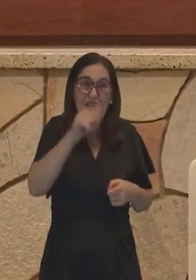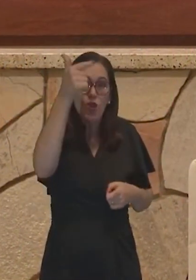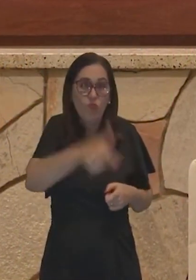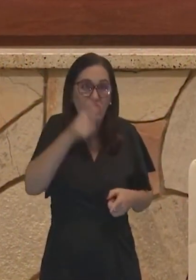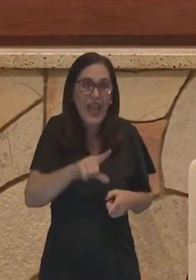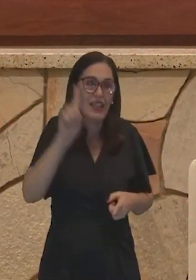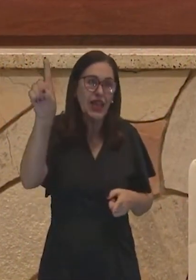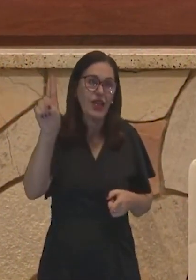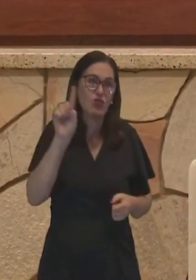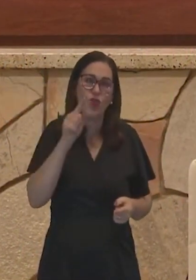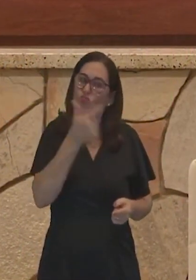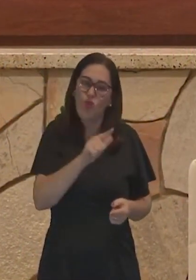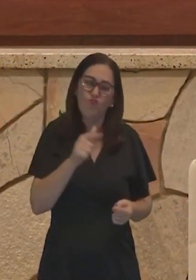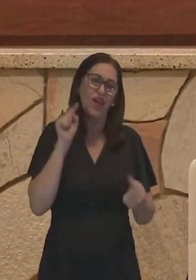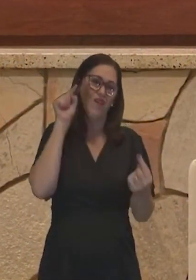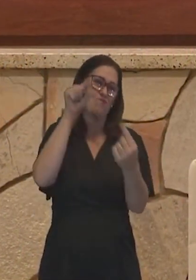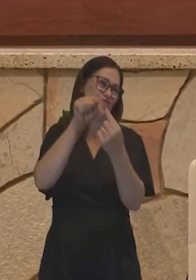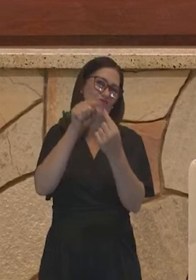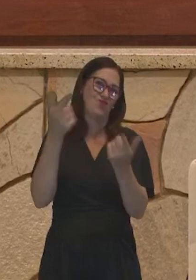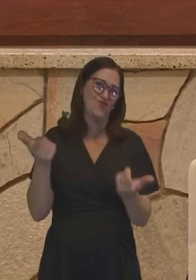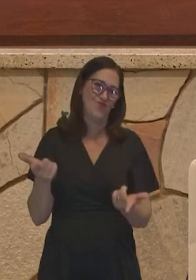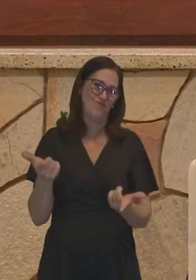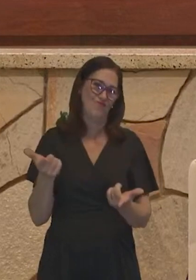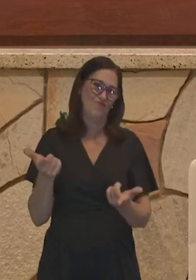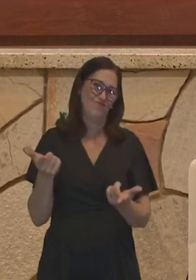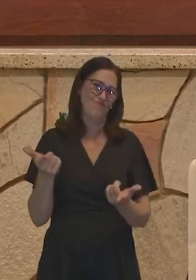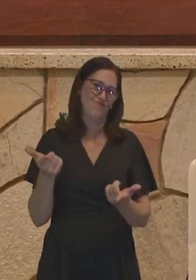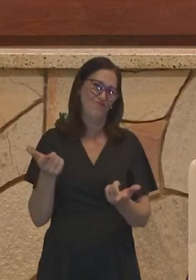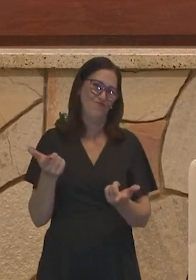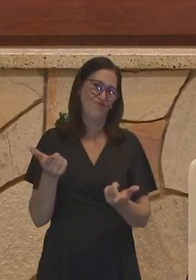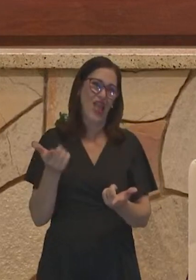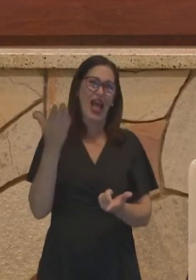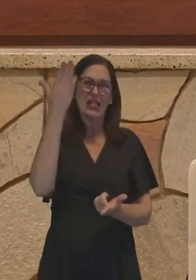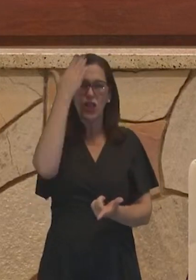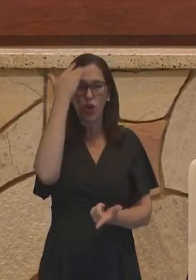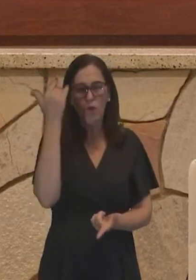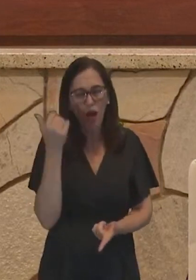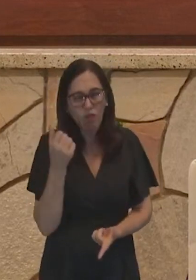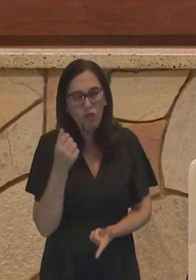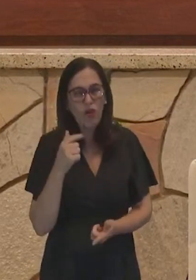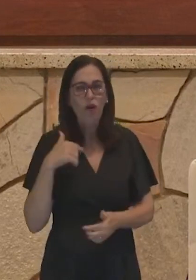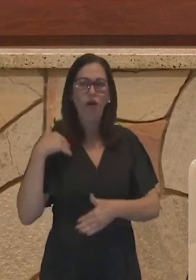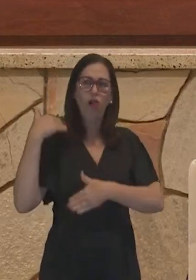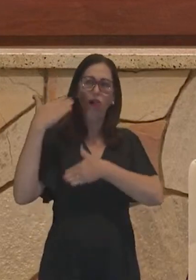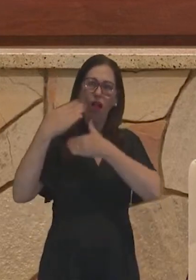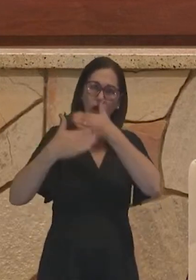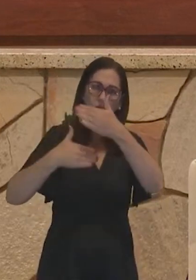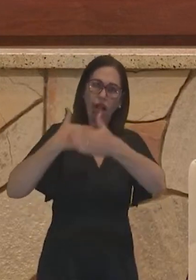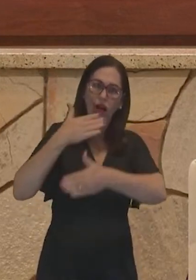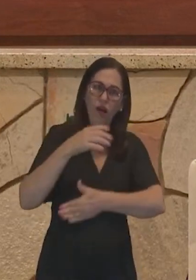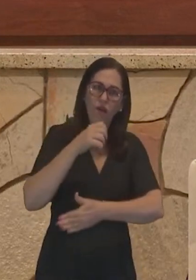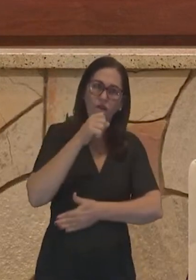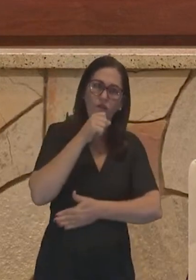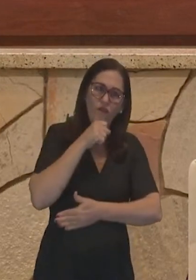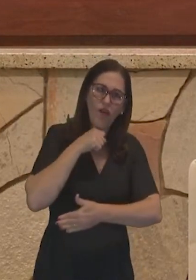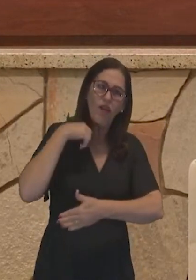tem sentido. Salomão foi envelhecendo, como nós envelhecemos e envelhecerão